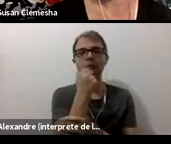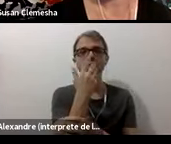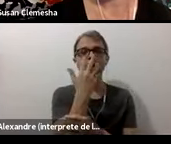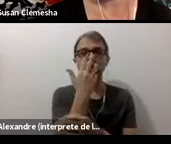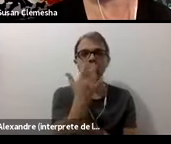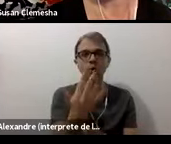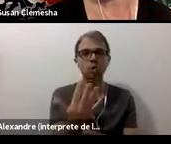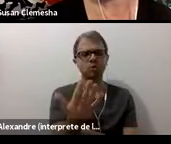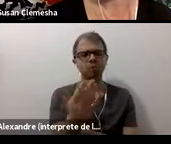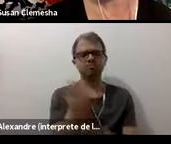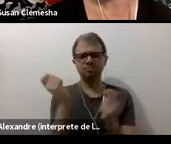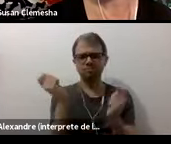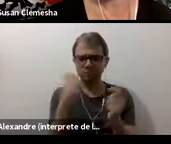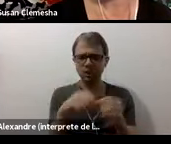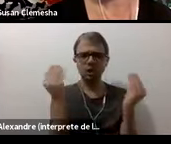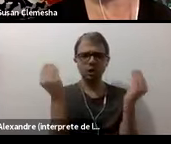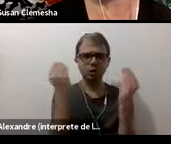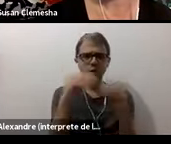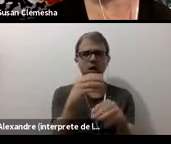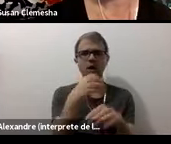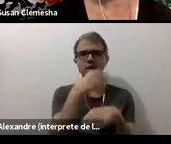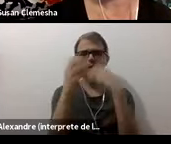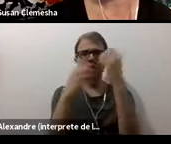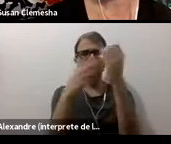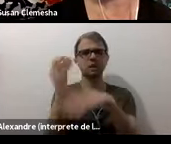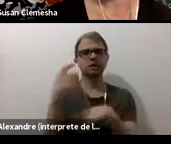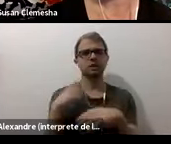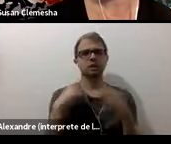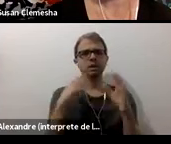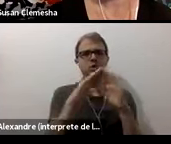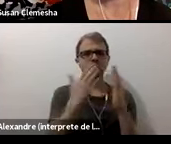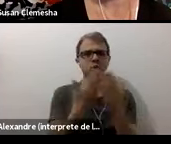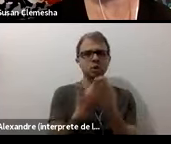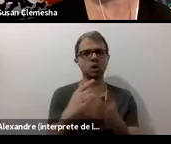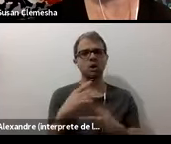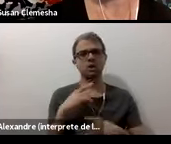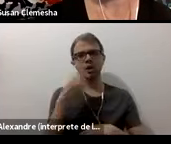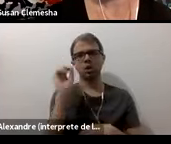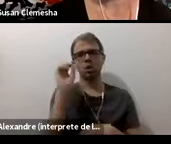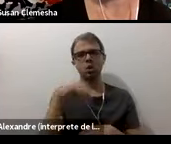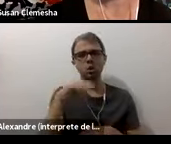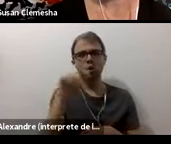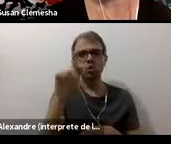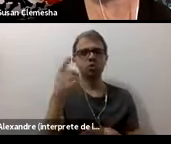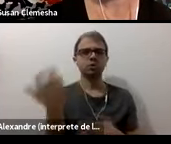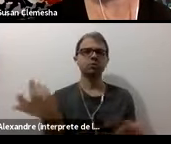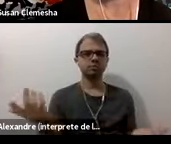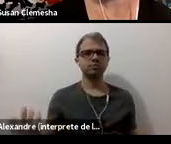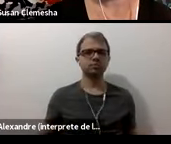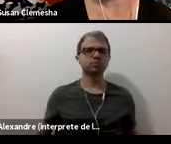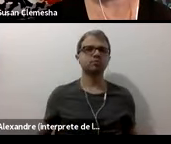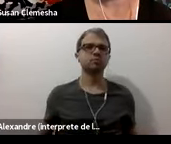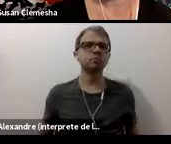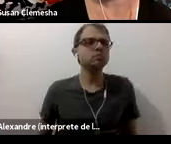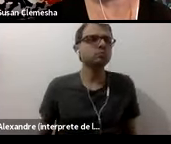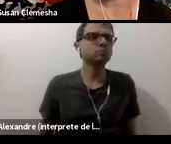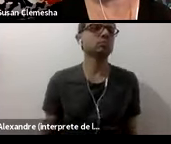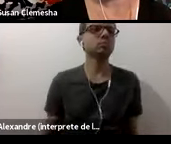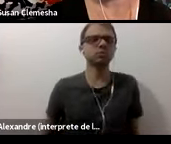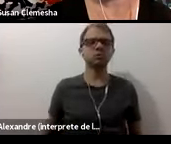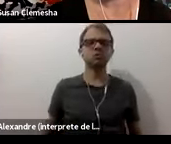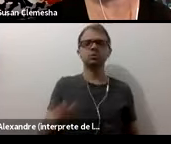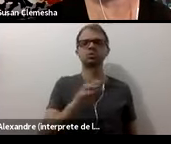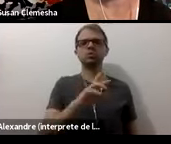a gente está conectado com escolas, com ONGs, e a gente faz um trabalho que assim, não é de uma associação, é só de gente